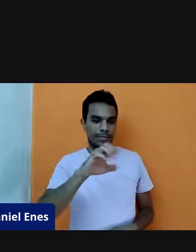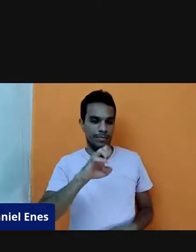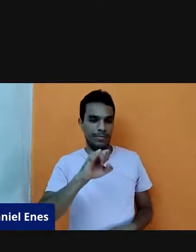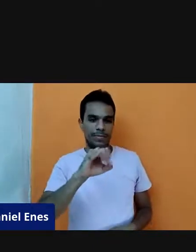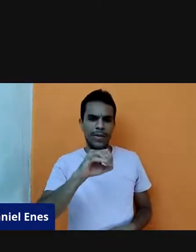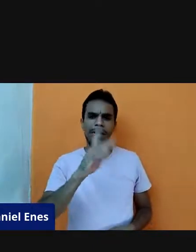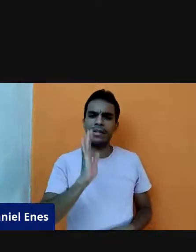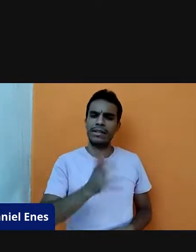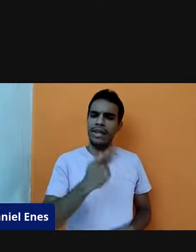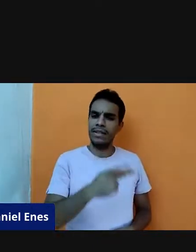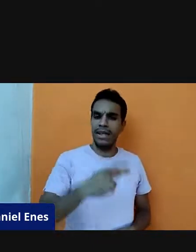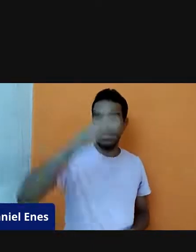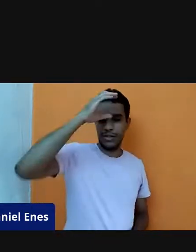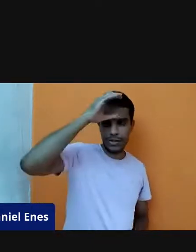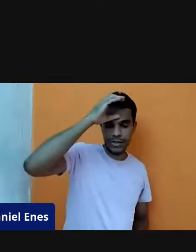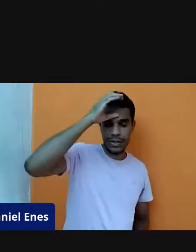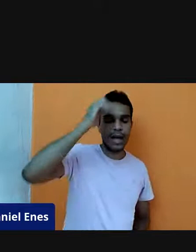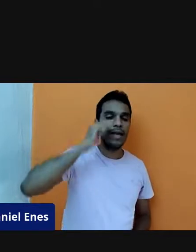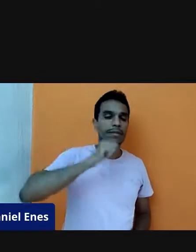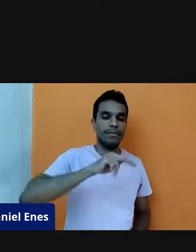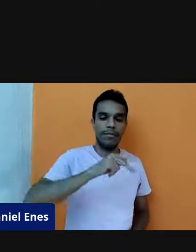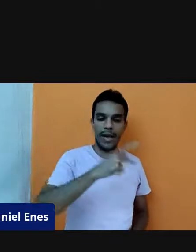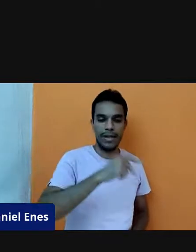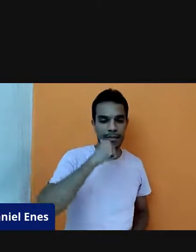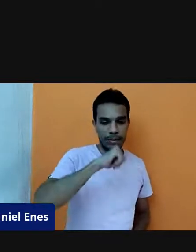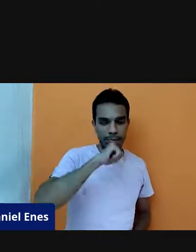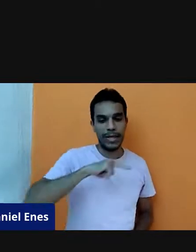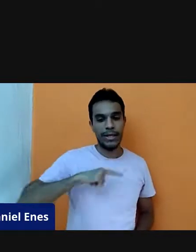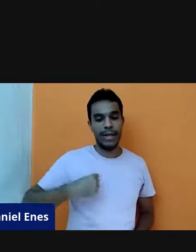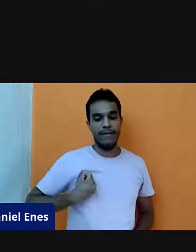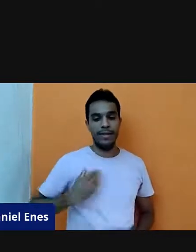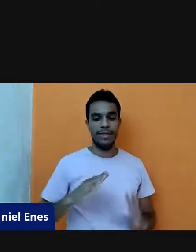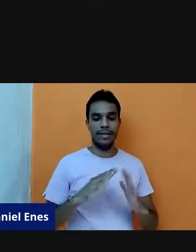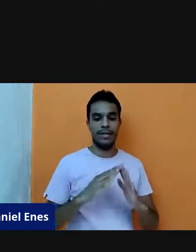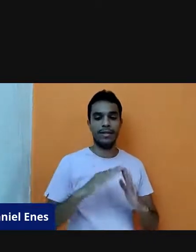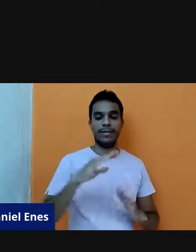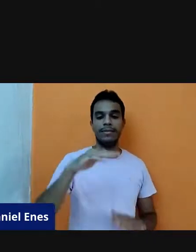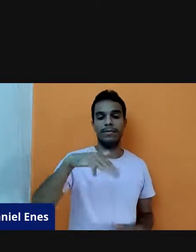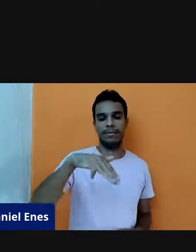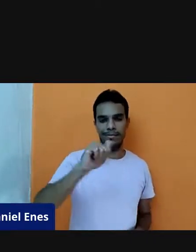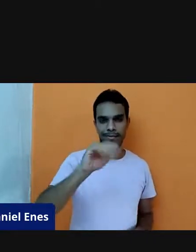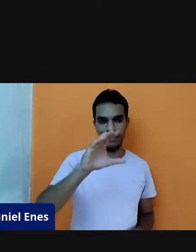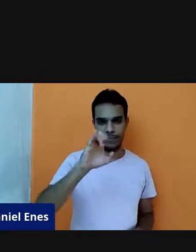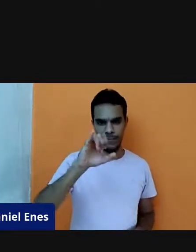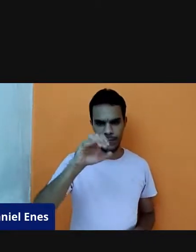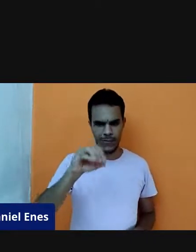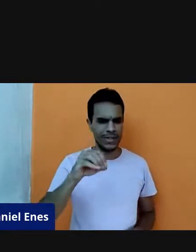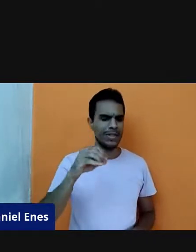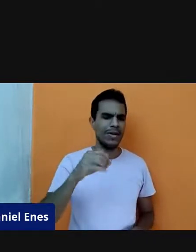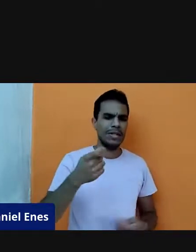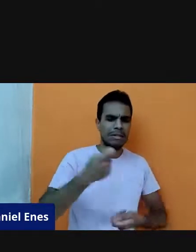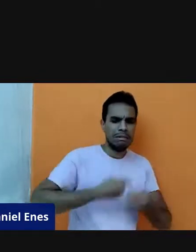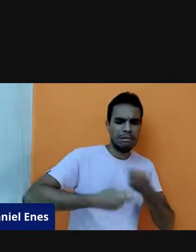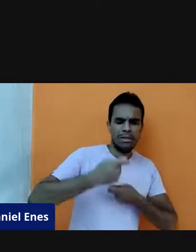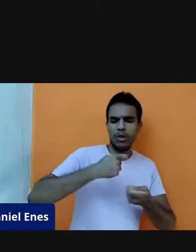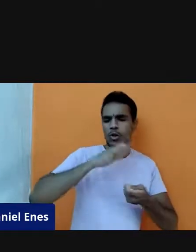já residia em Maceió. E as condições econômicas eram muito precárias, tudo estava